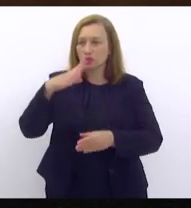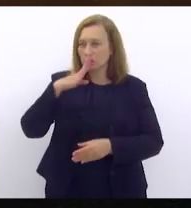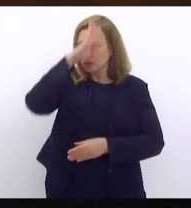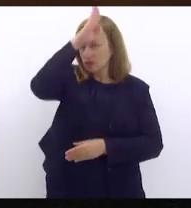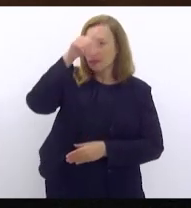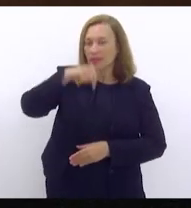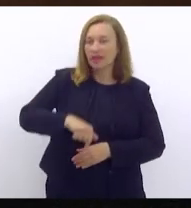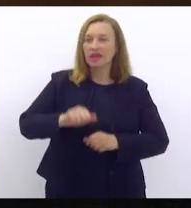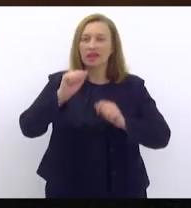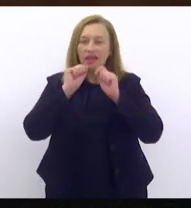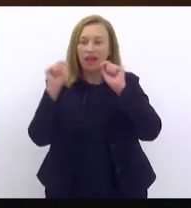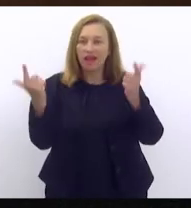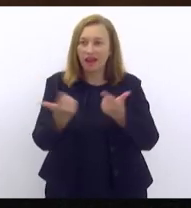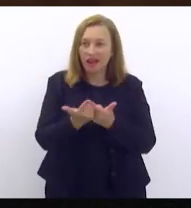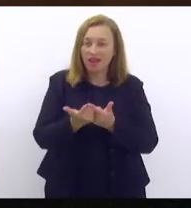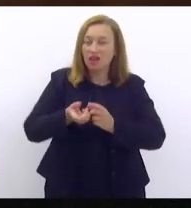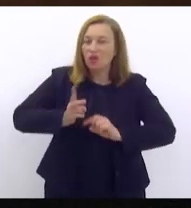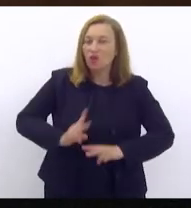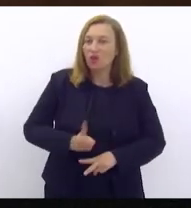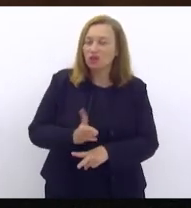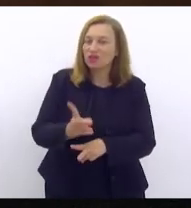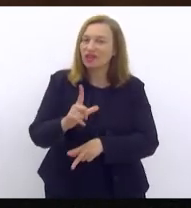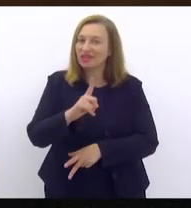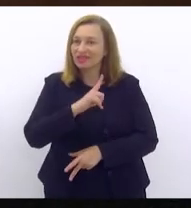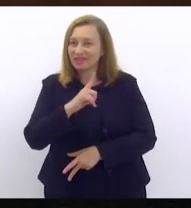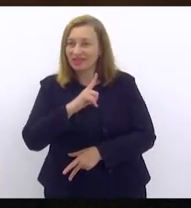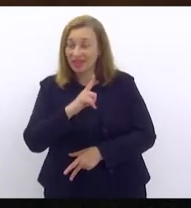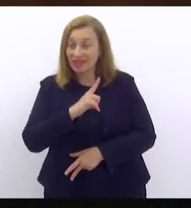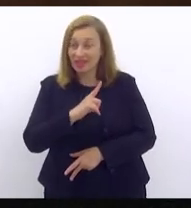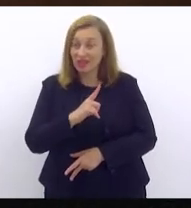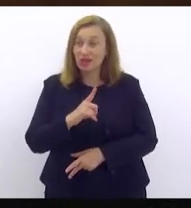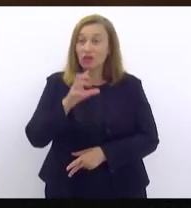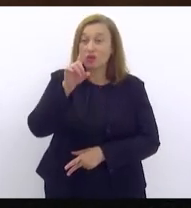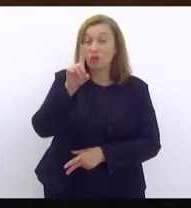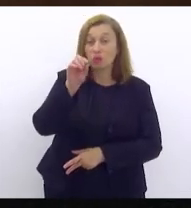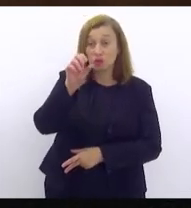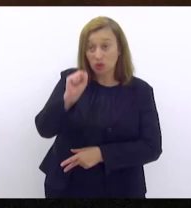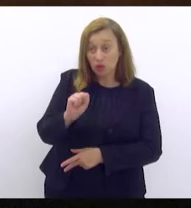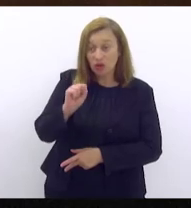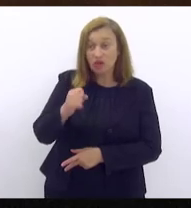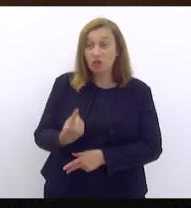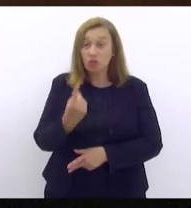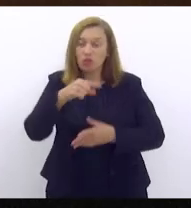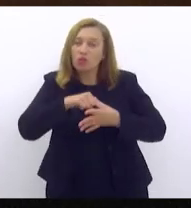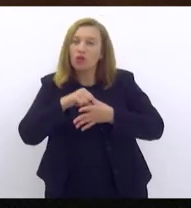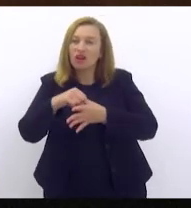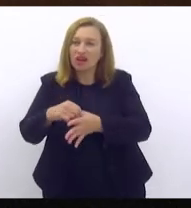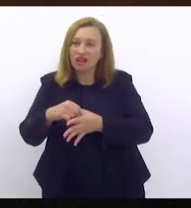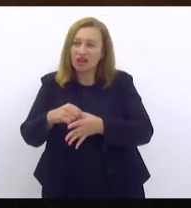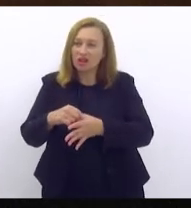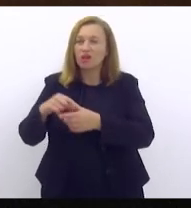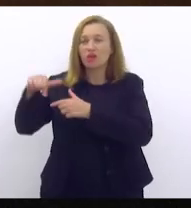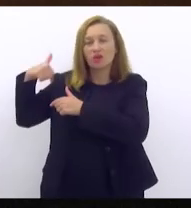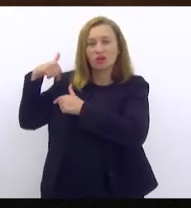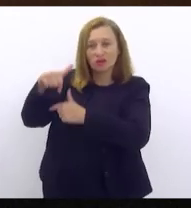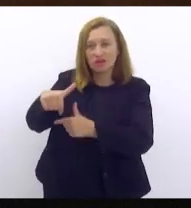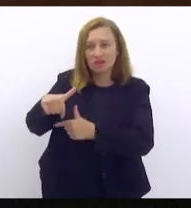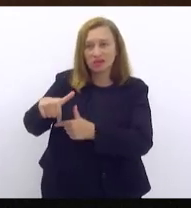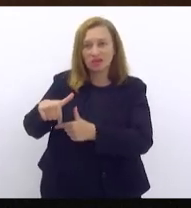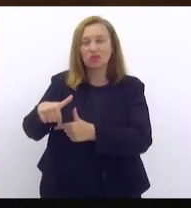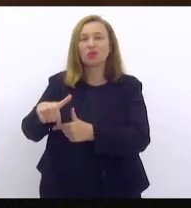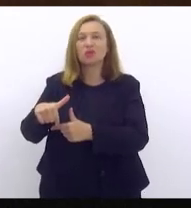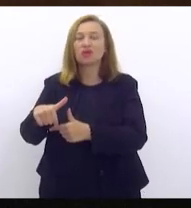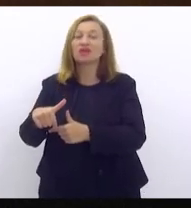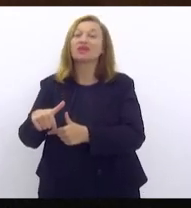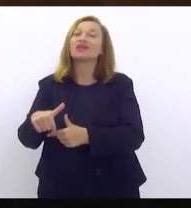Assembleia Legislativa continuará tendo, assim como o Douglas era, um líder que é conservador nos costumes